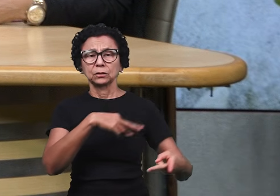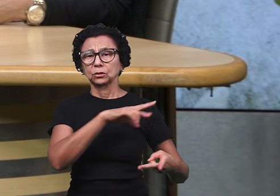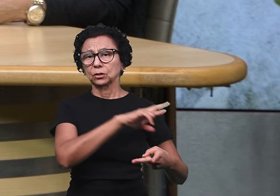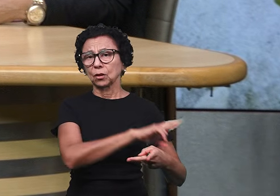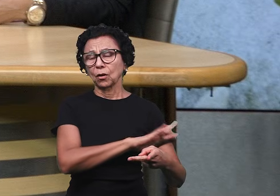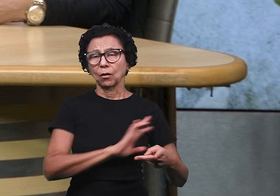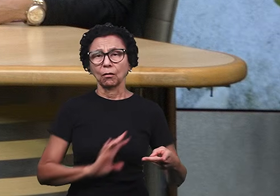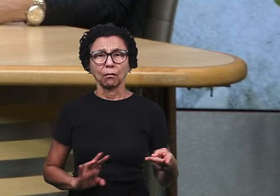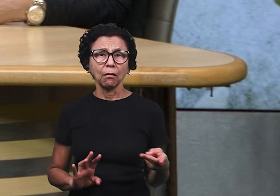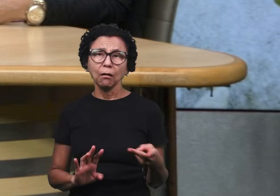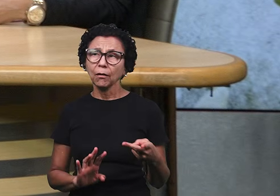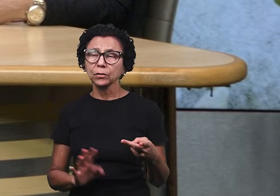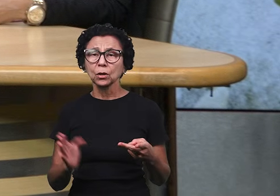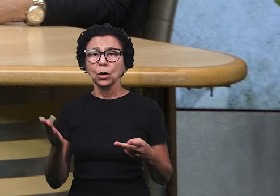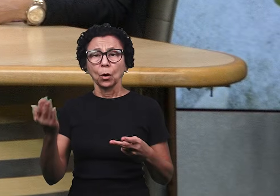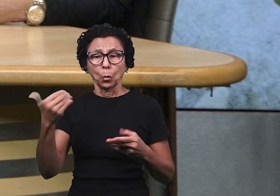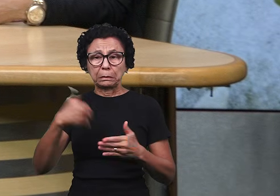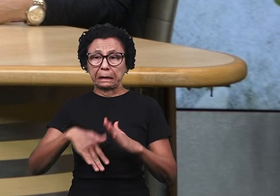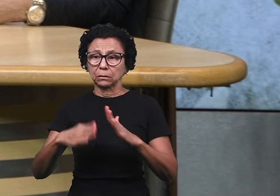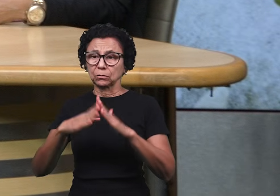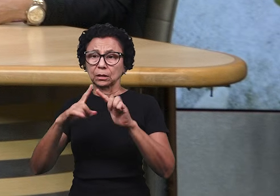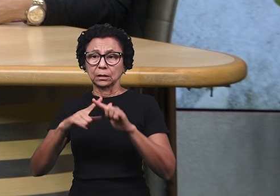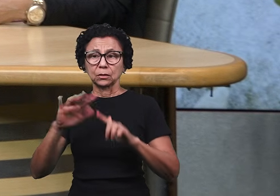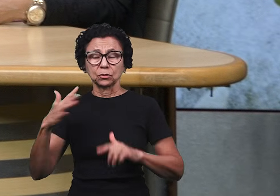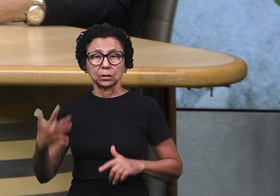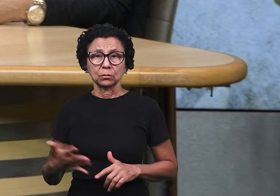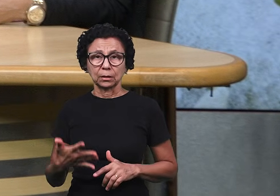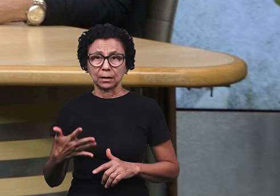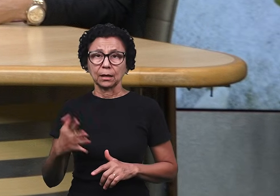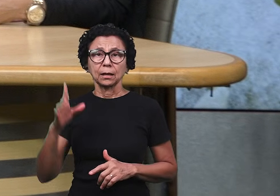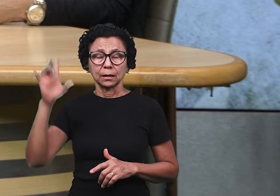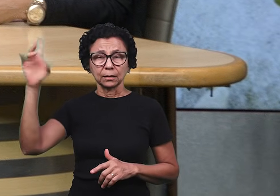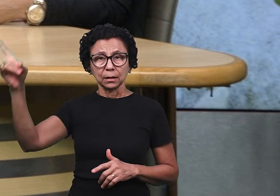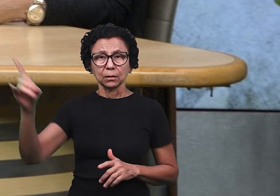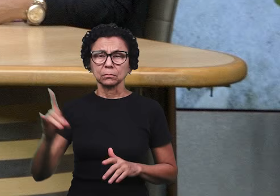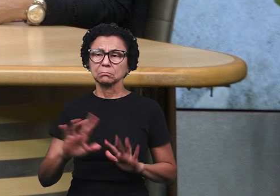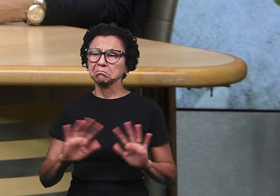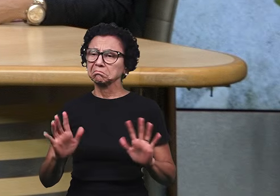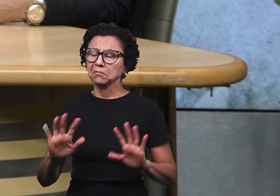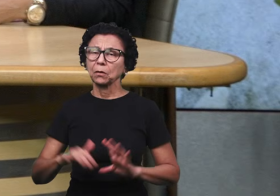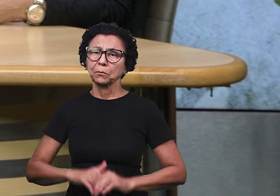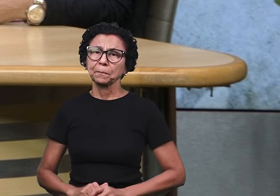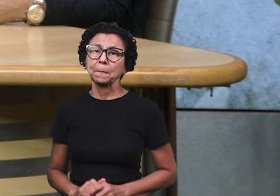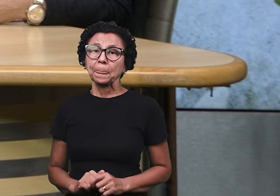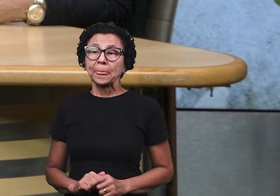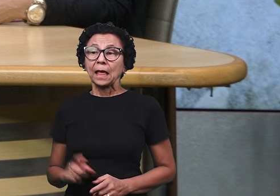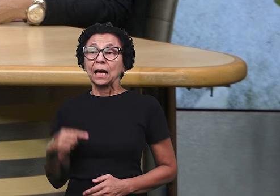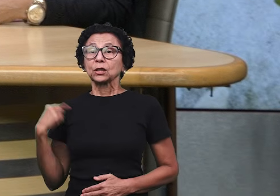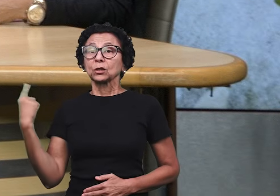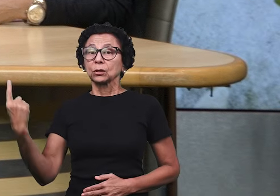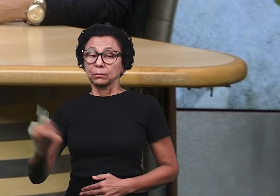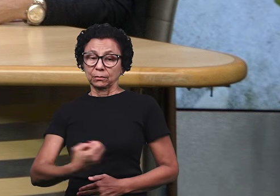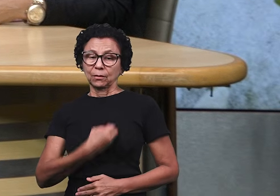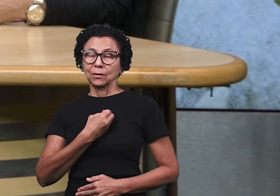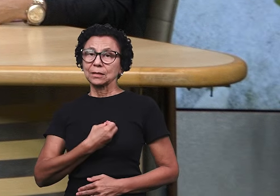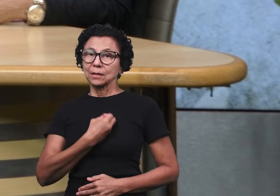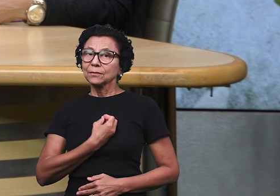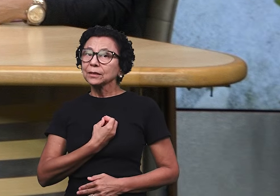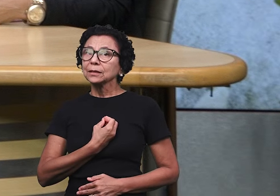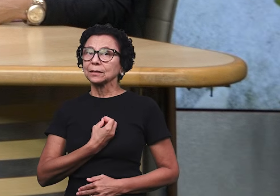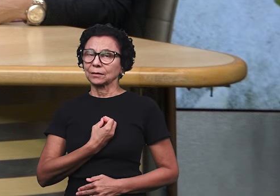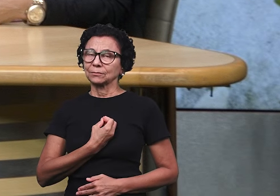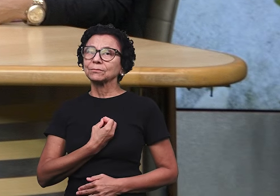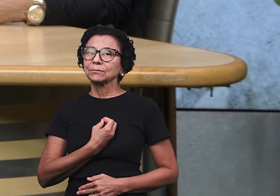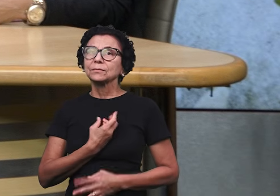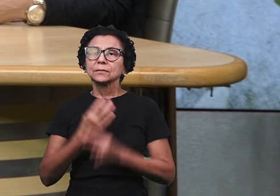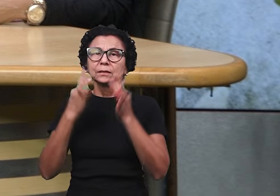não está restrita apenas à adoração dentro de um templo, dentro de uma igreja, mas a nossa adoração é a nossa vida em